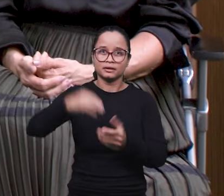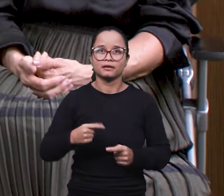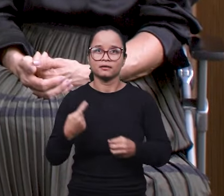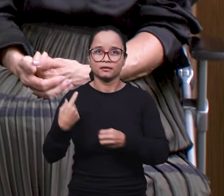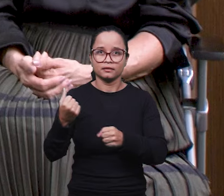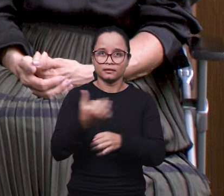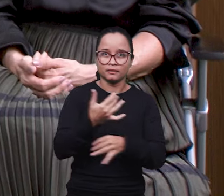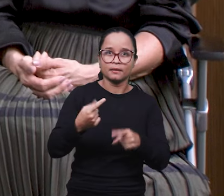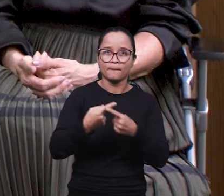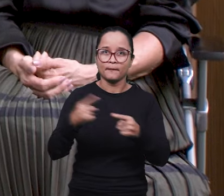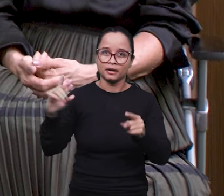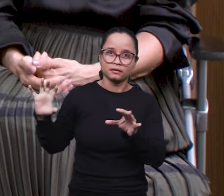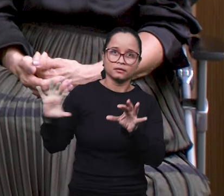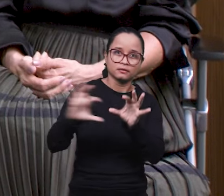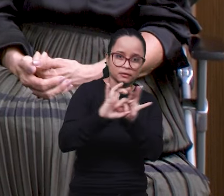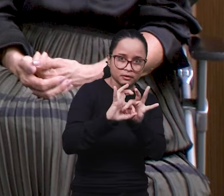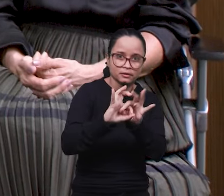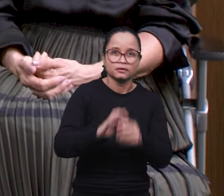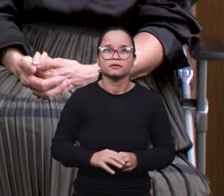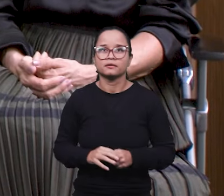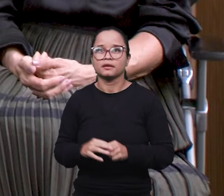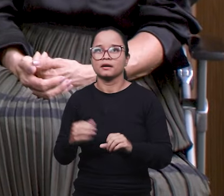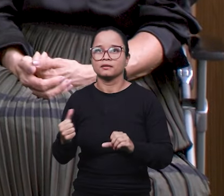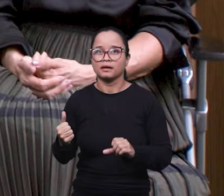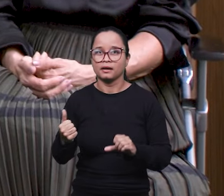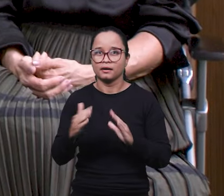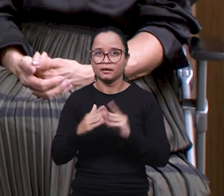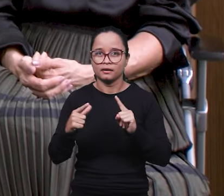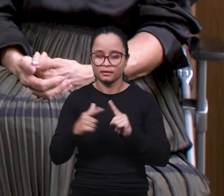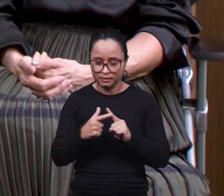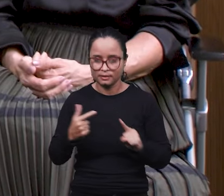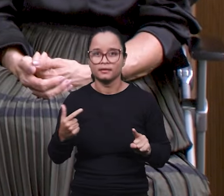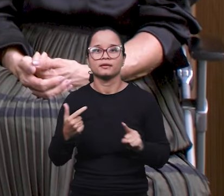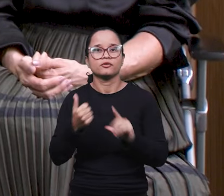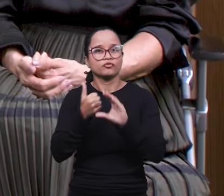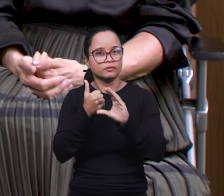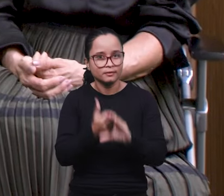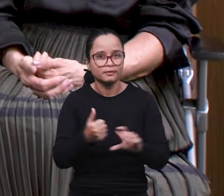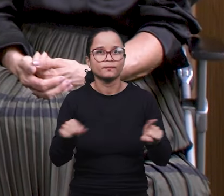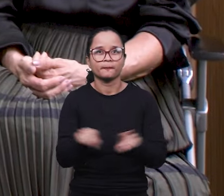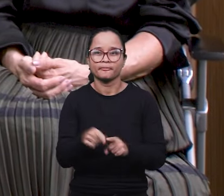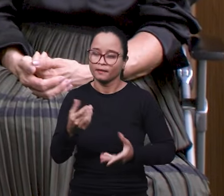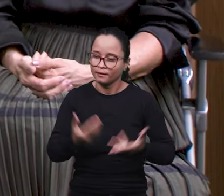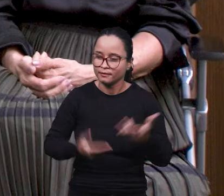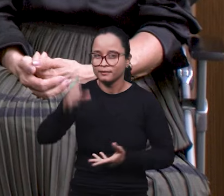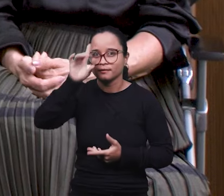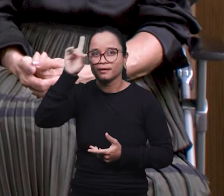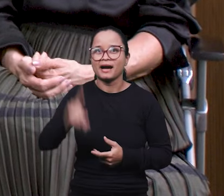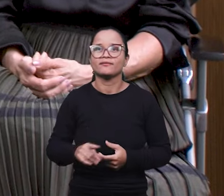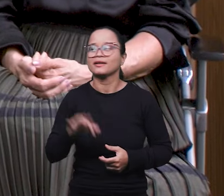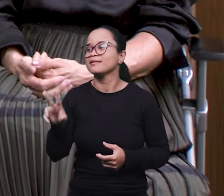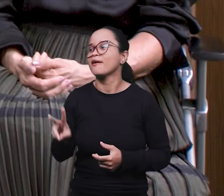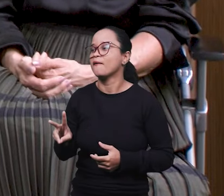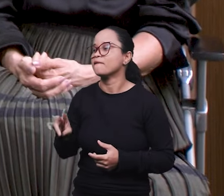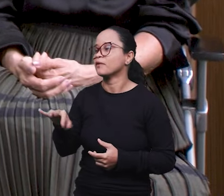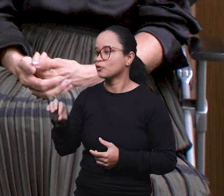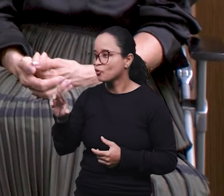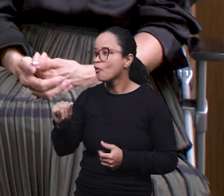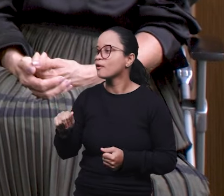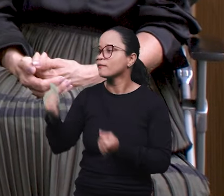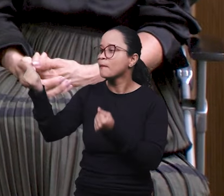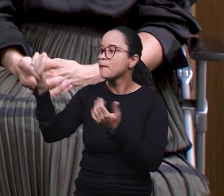Mas elas tão ligadas a uma igreja assim Cristã Evangélica também e é uma benção assim Elas falam que Vitória você foi uma benção do